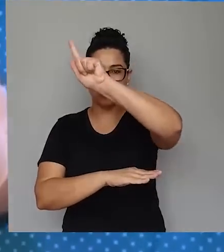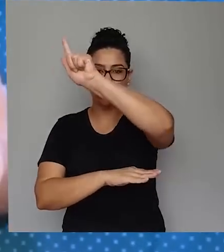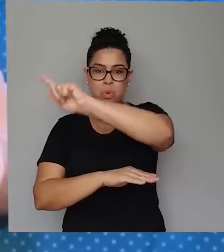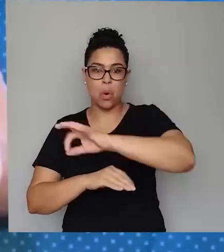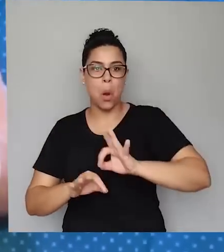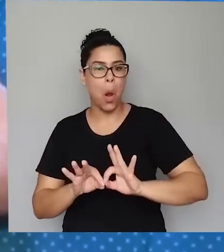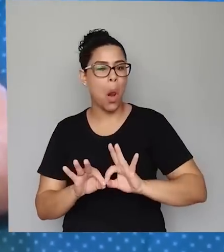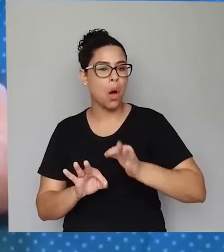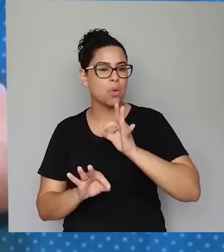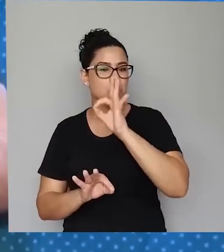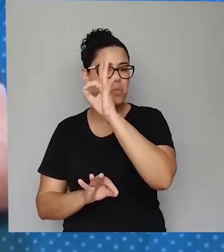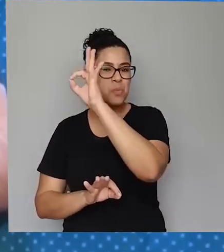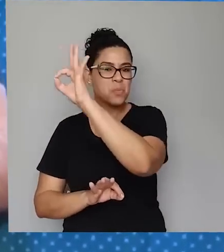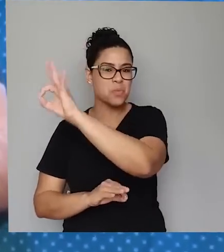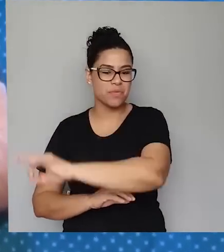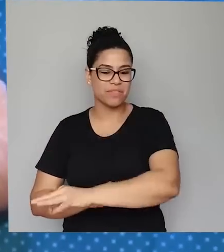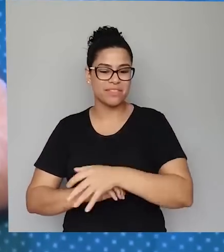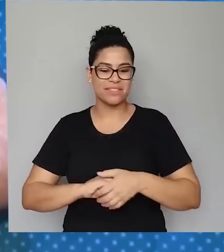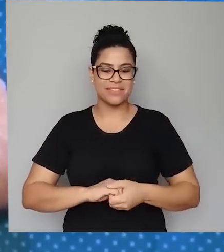longe.